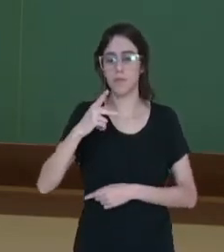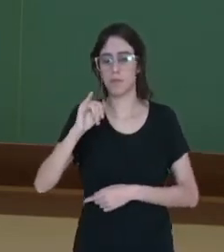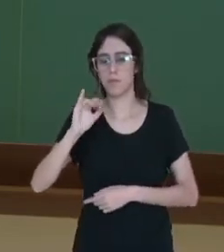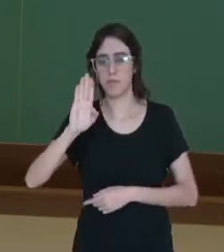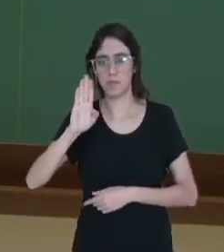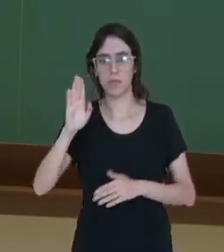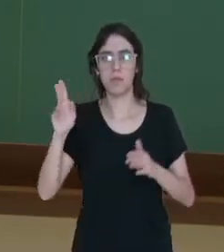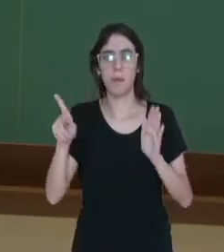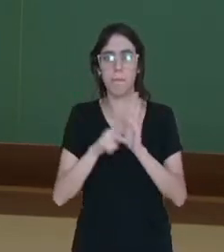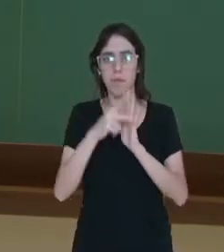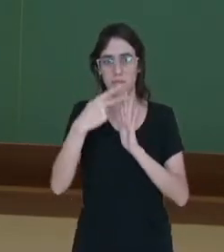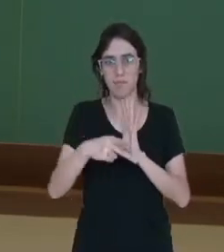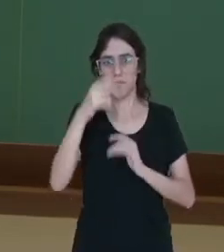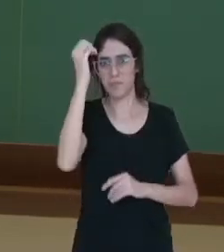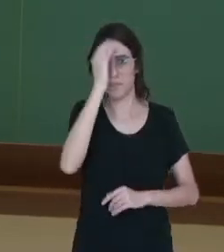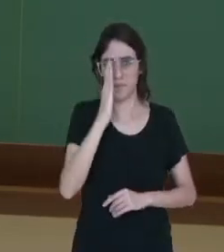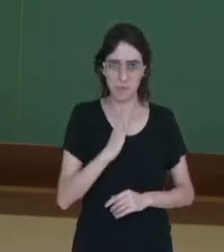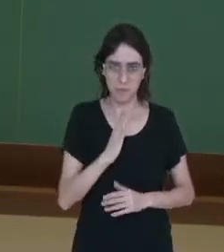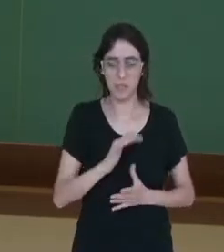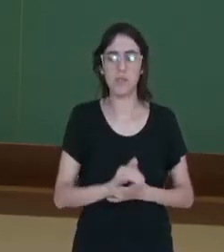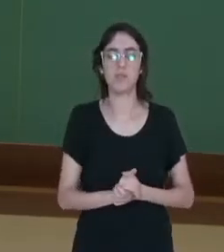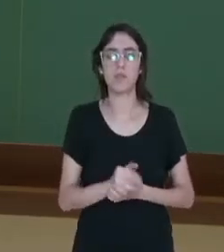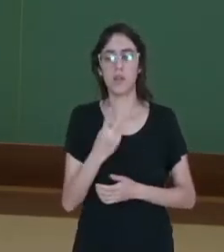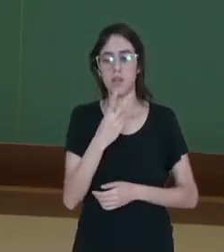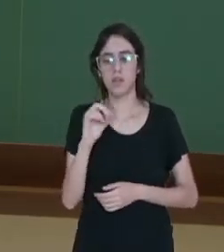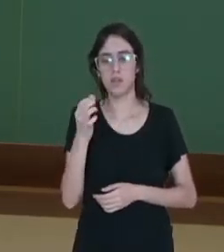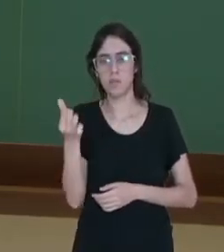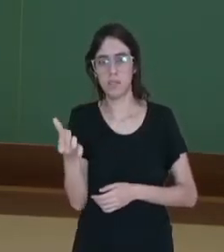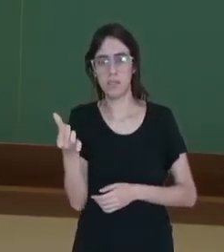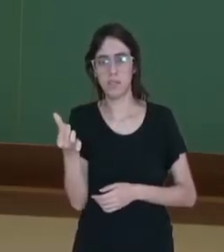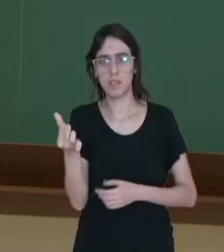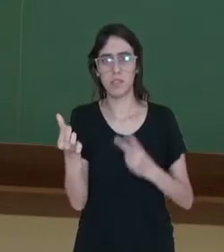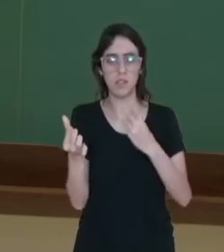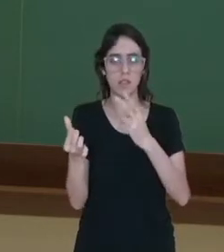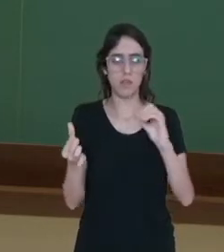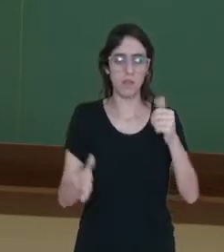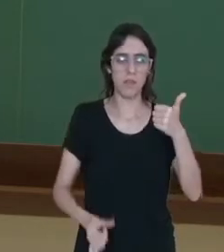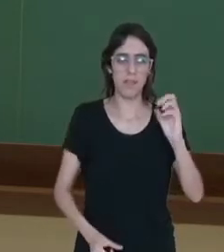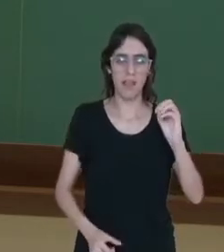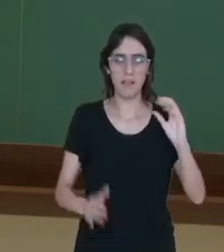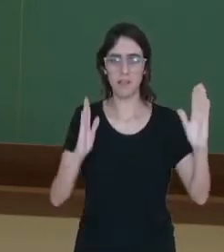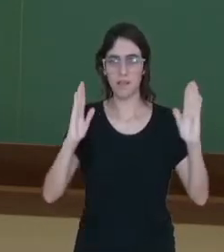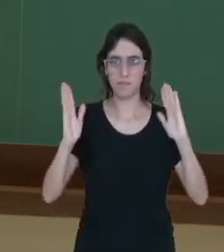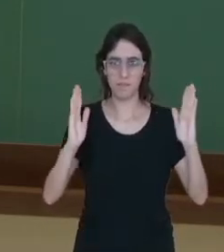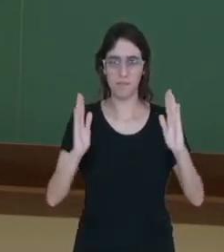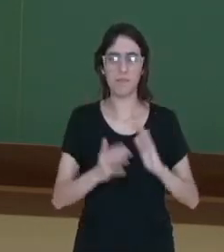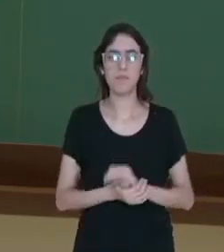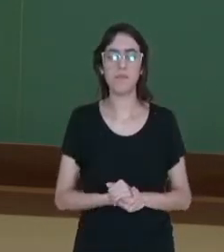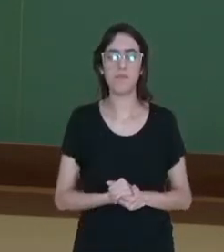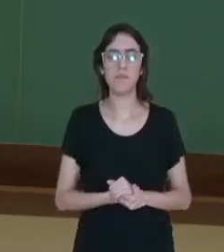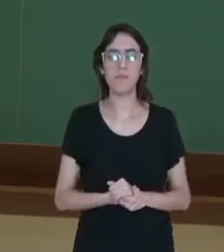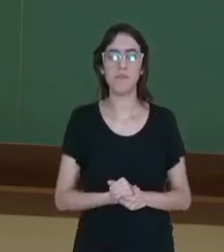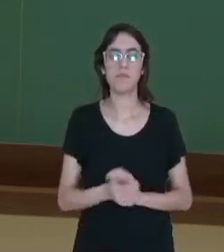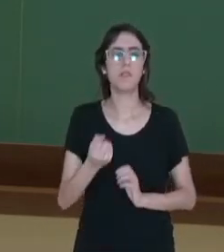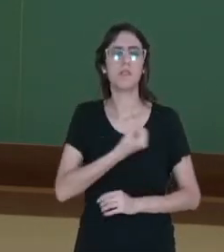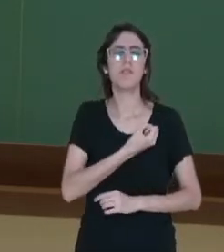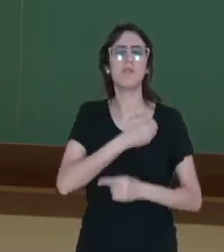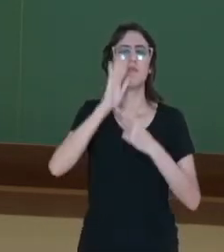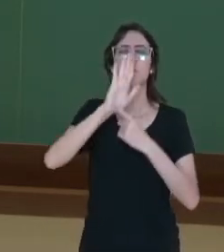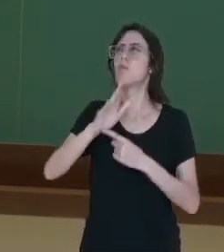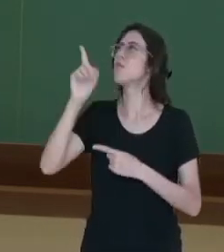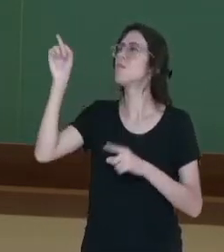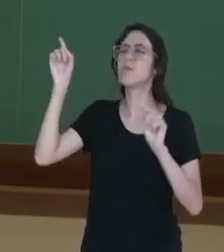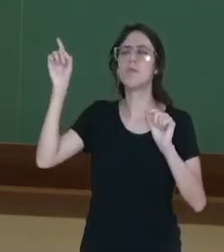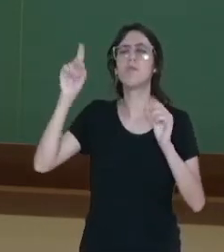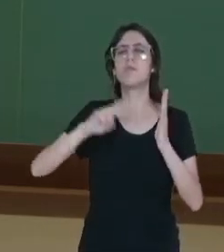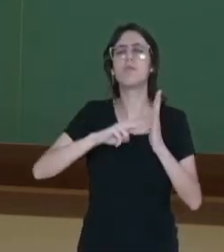do Brasil, o PIB, aqui entre 2006 e 2010. O que os números mostram a respeito da